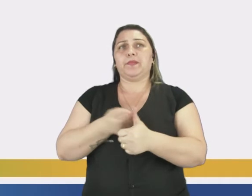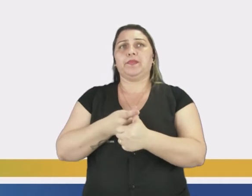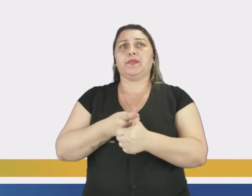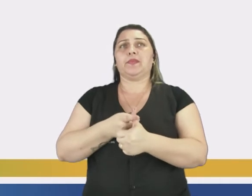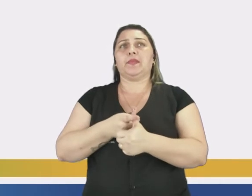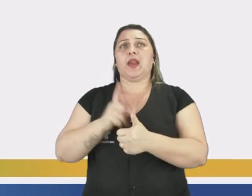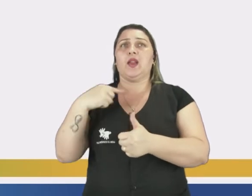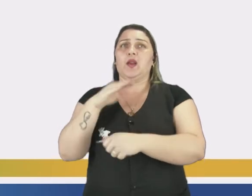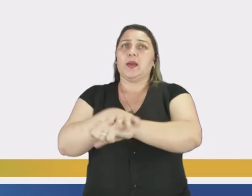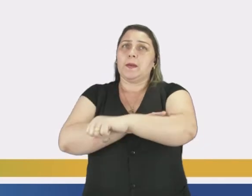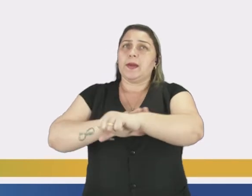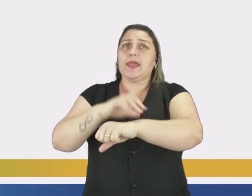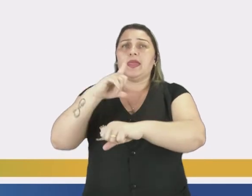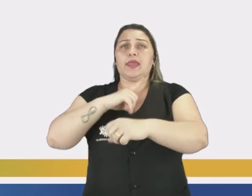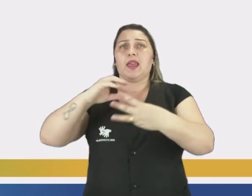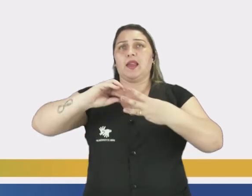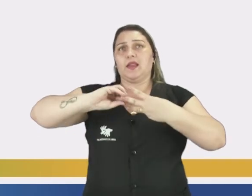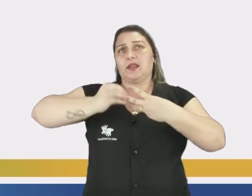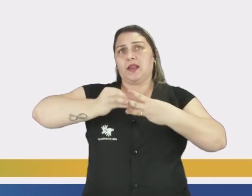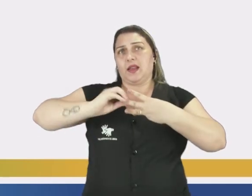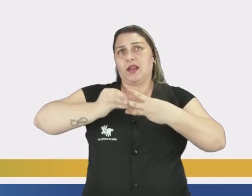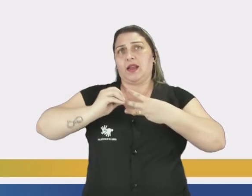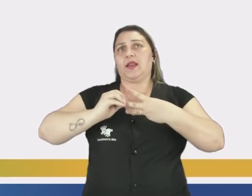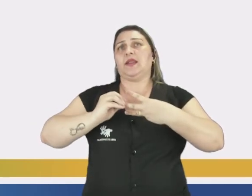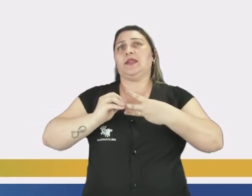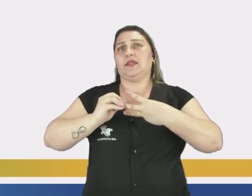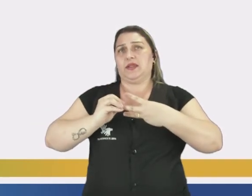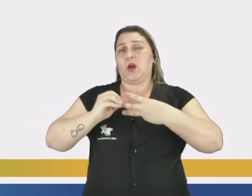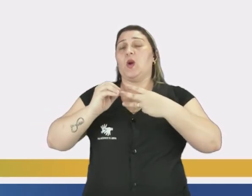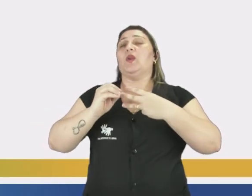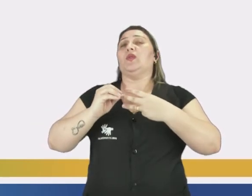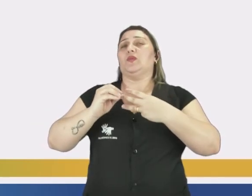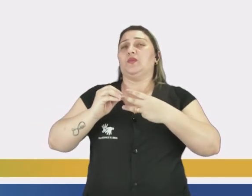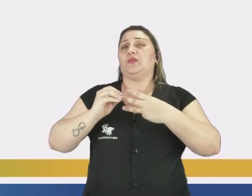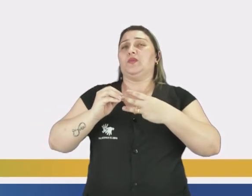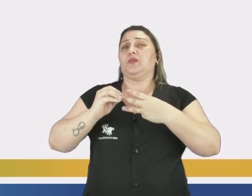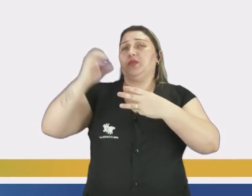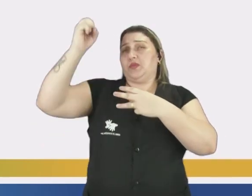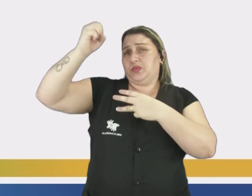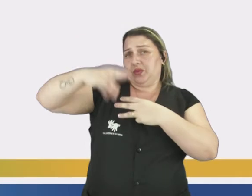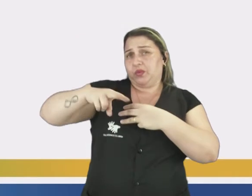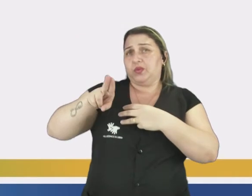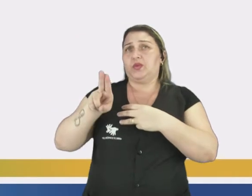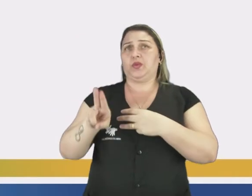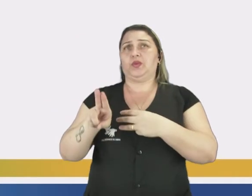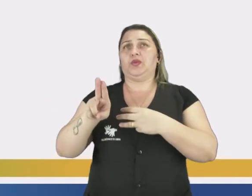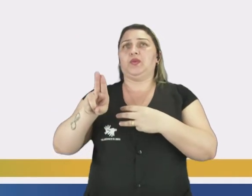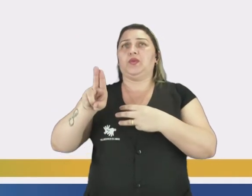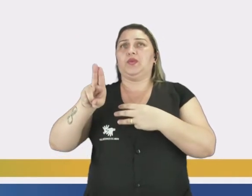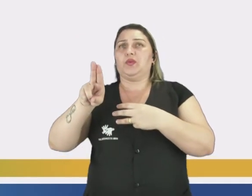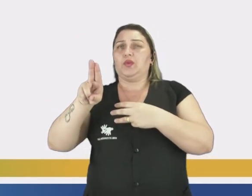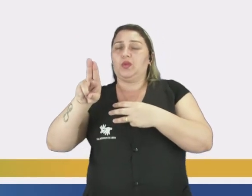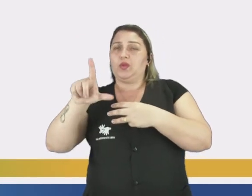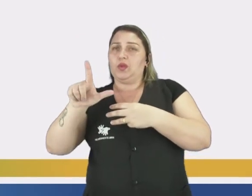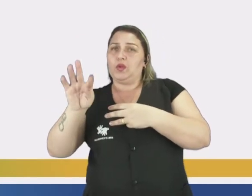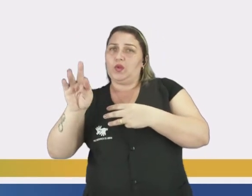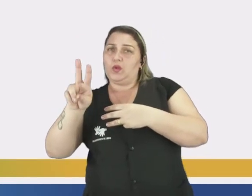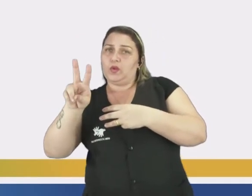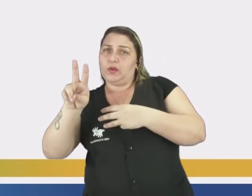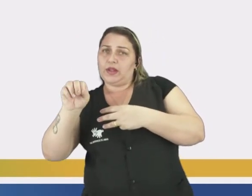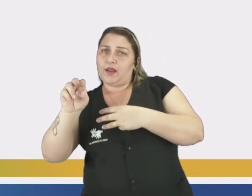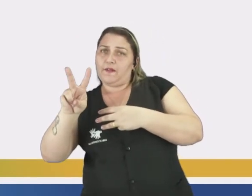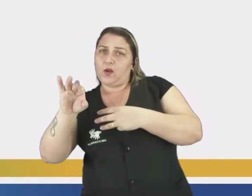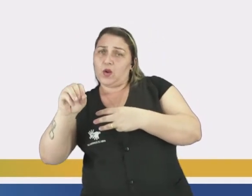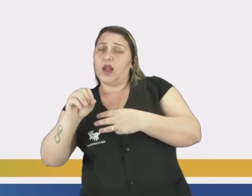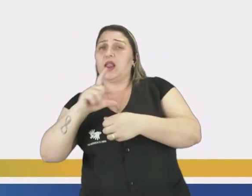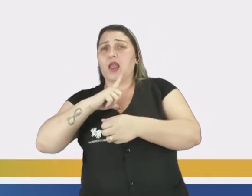ó. A nossa pele possui células que reagem à incidência de luz ultravioleta e produz uma substância chamada de